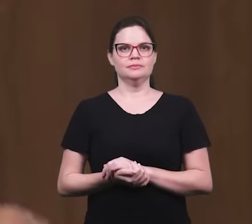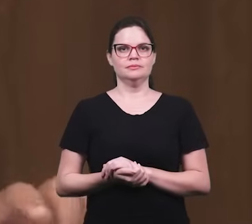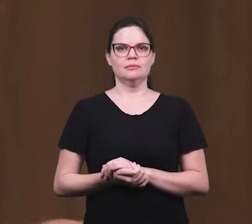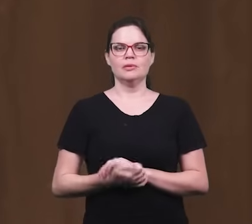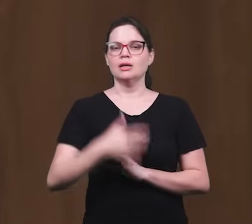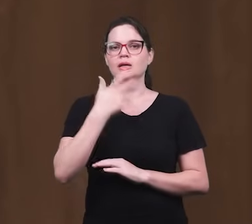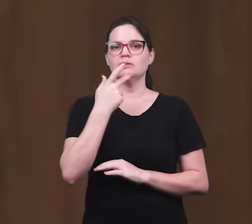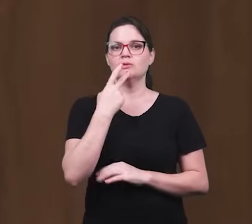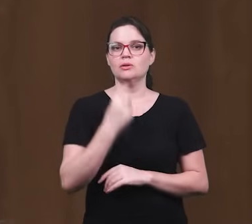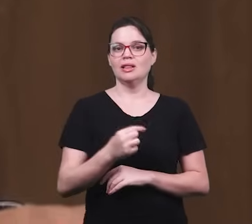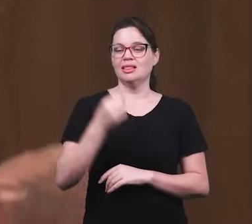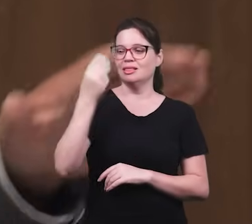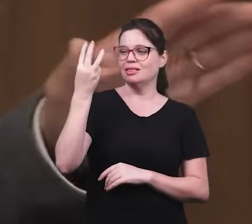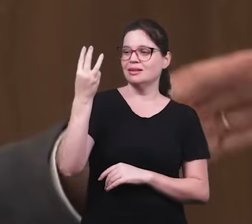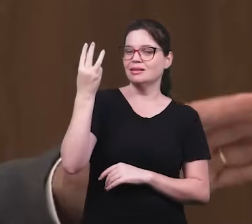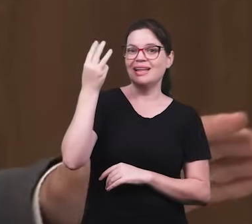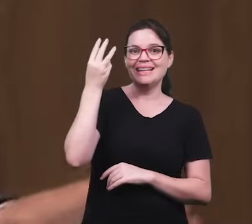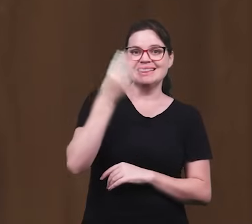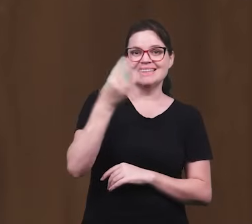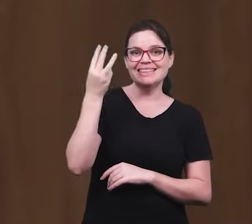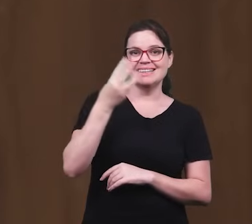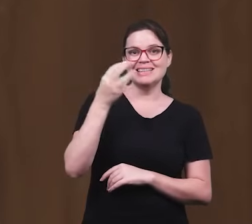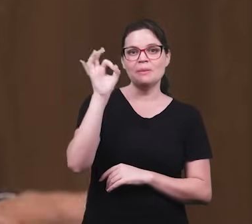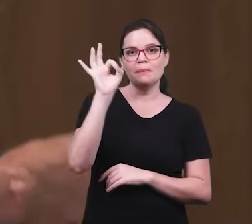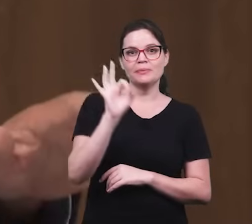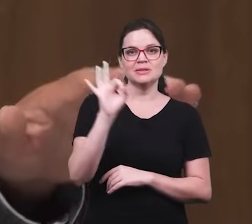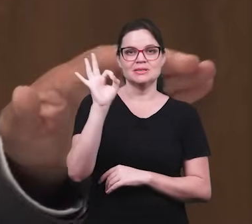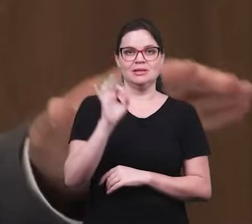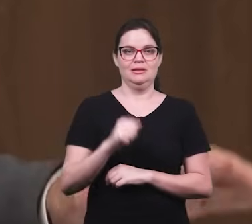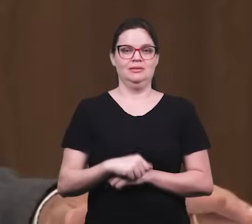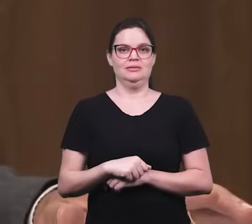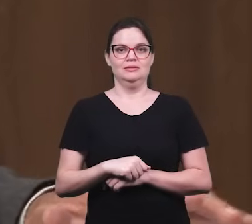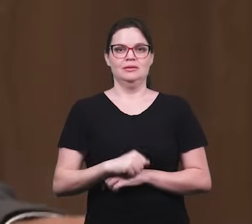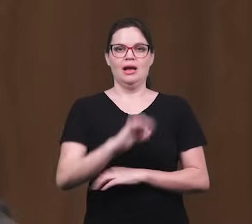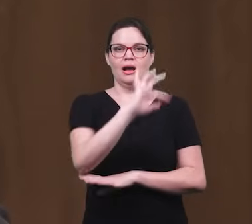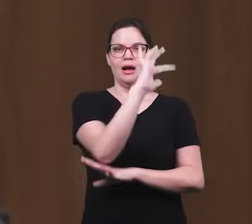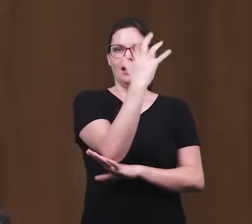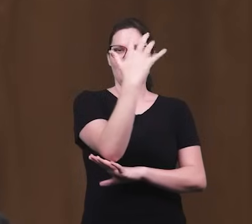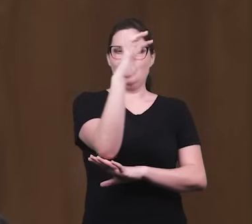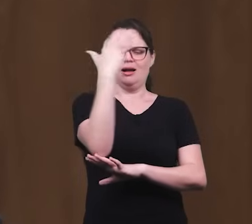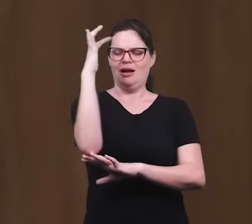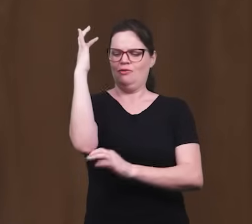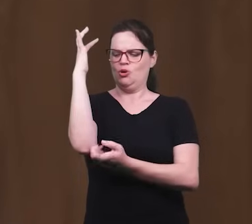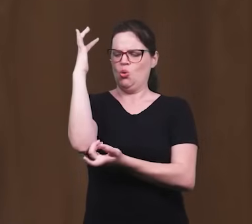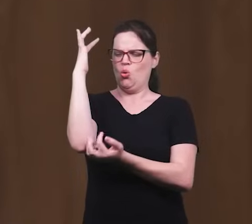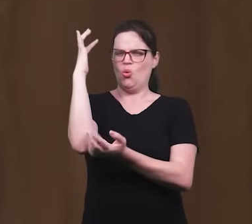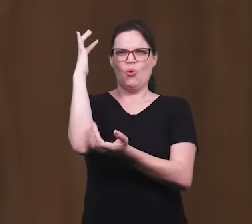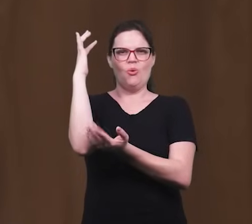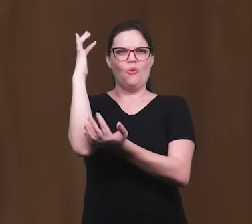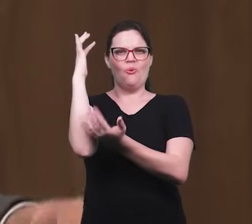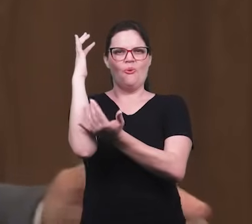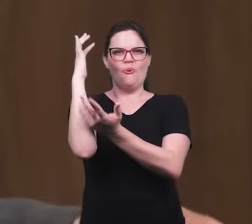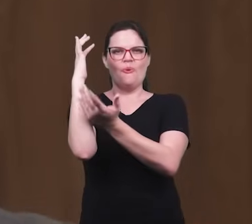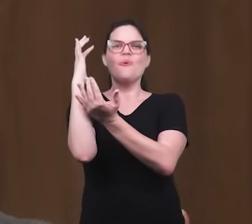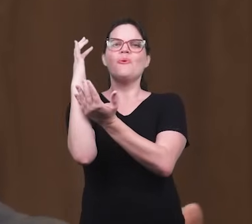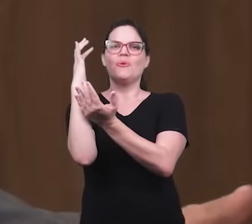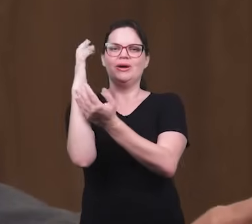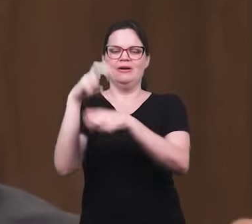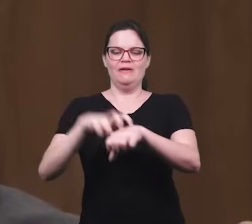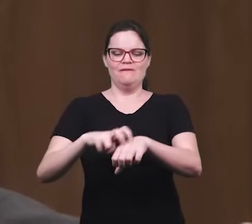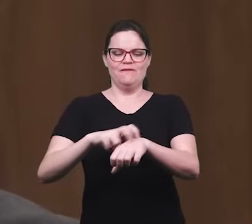um terço que se queimaria das árvores, um terço das ervas se queimariam, que